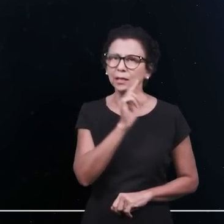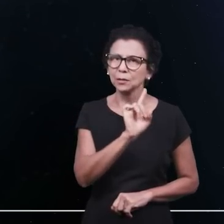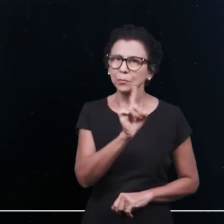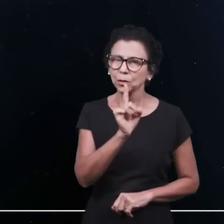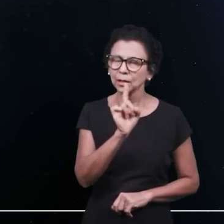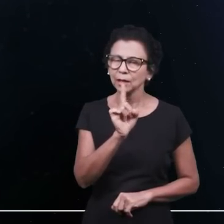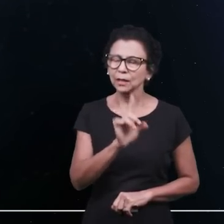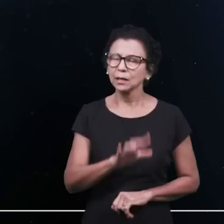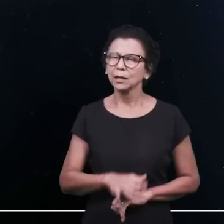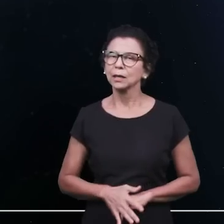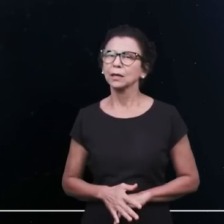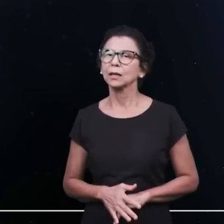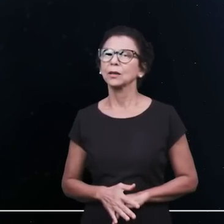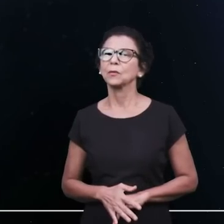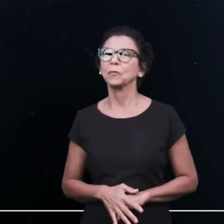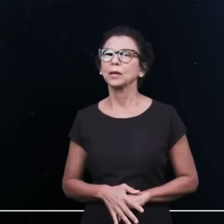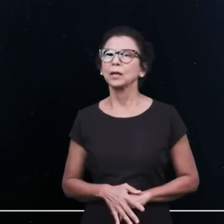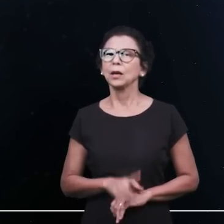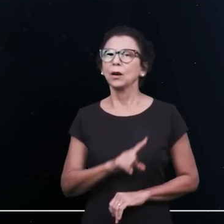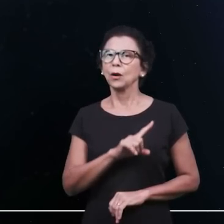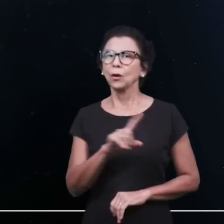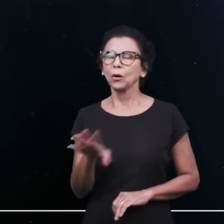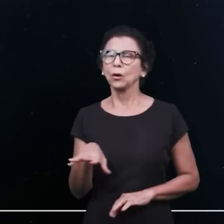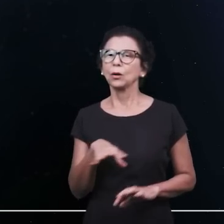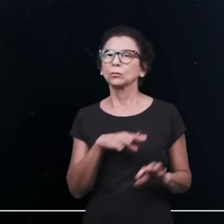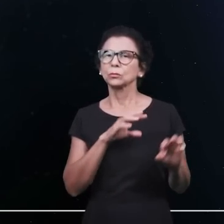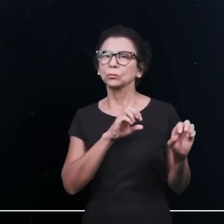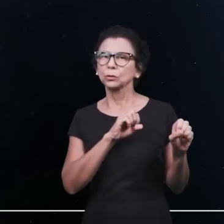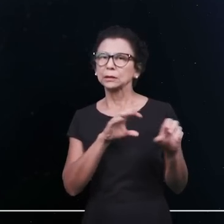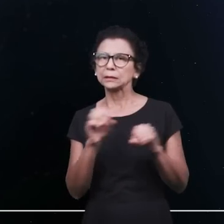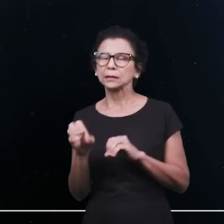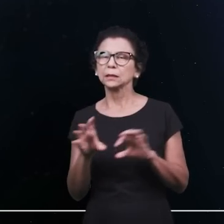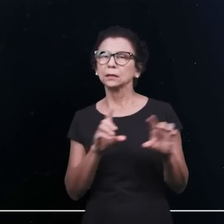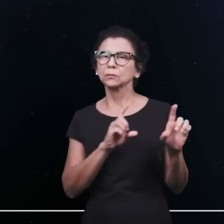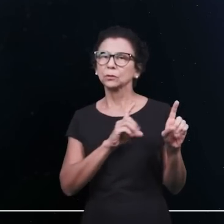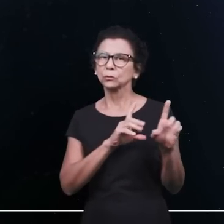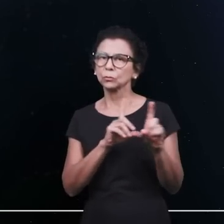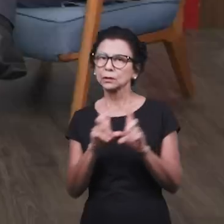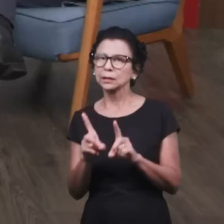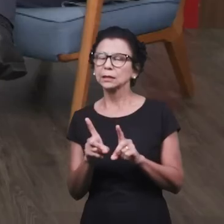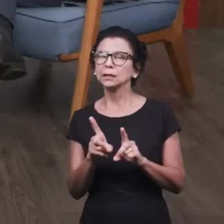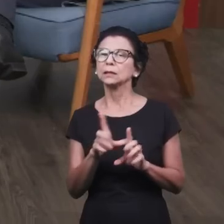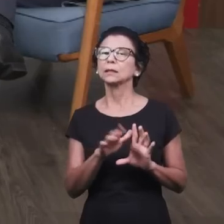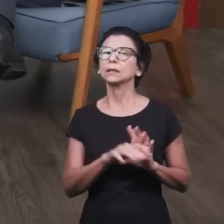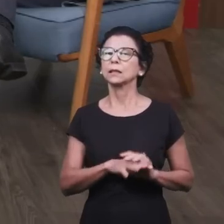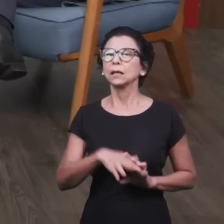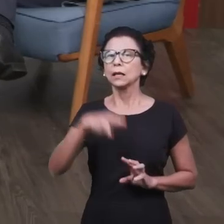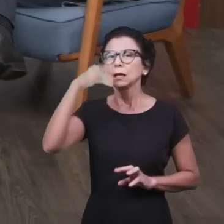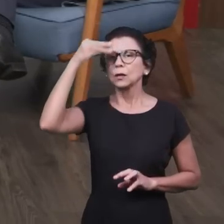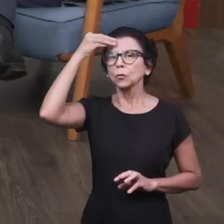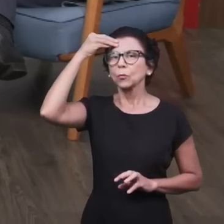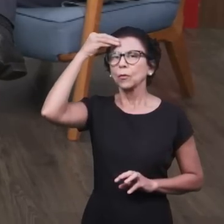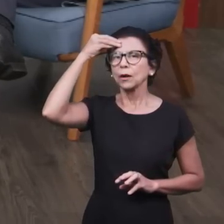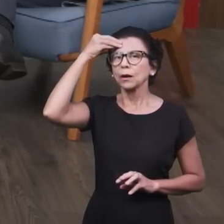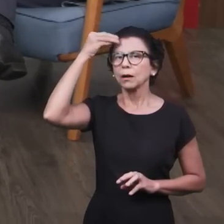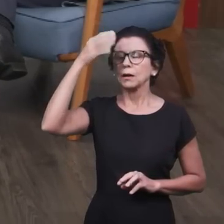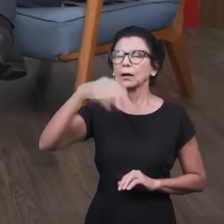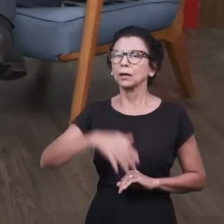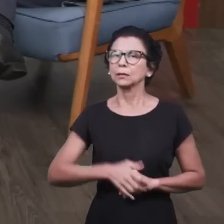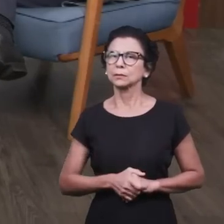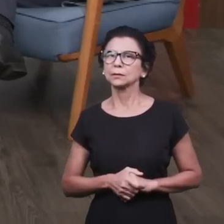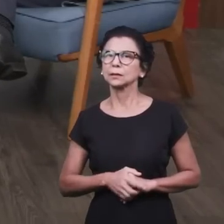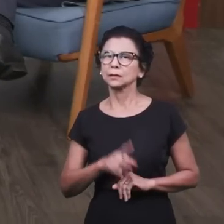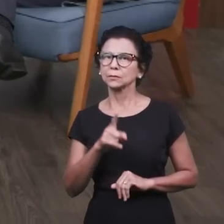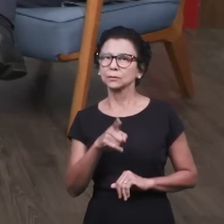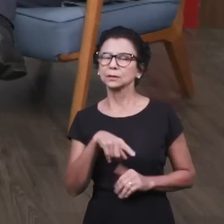tens para que ninguém tome a tua coroa. Né? Então guarda, bem-aventurado aquele que